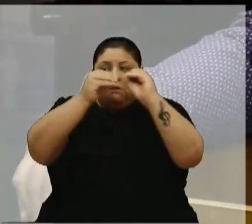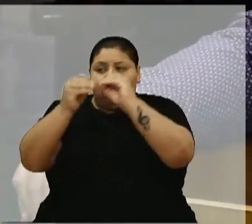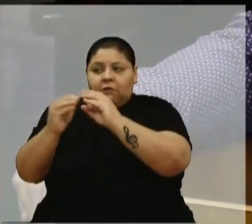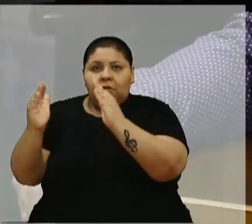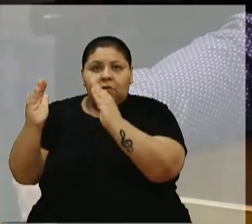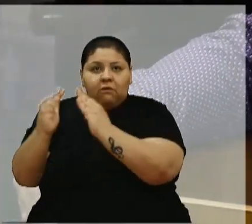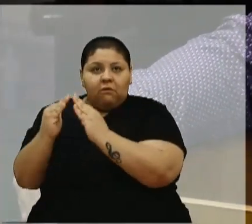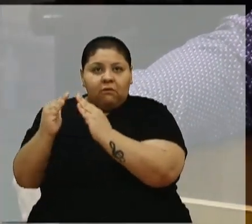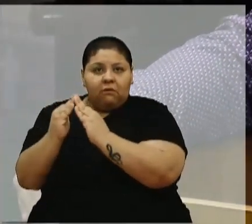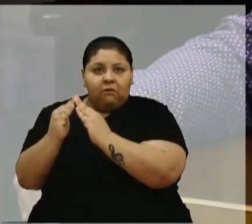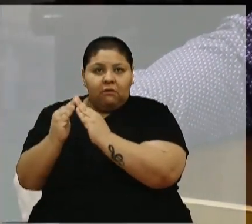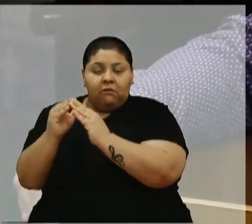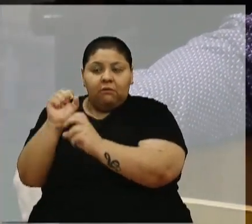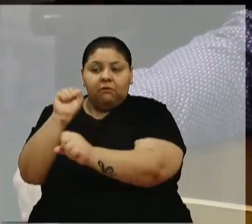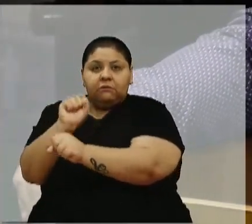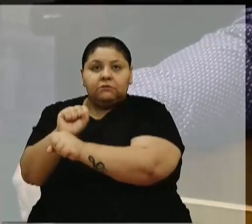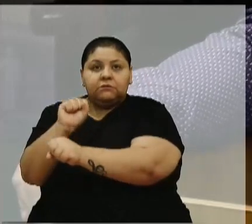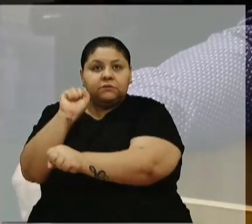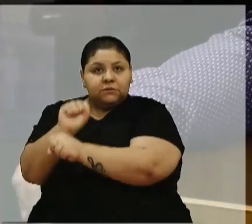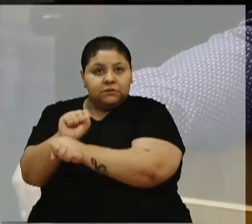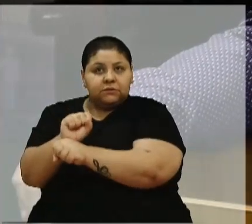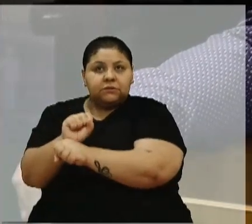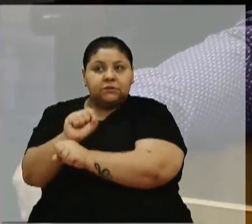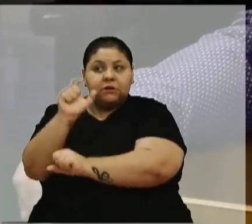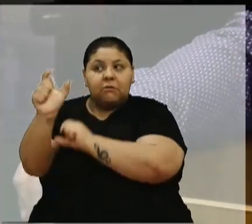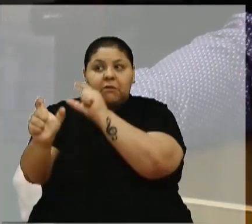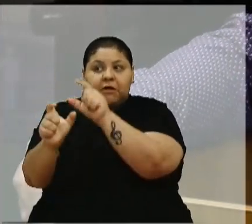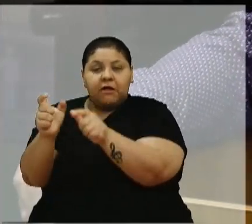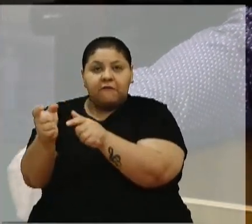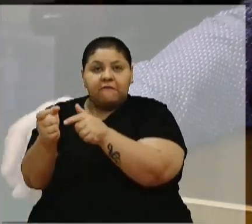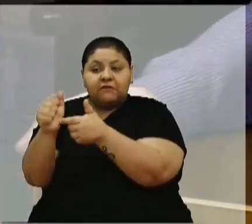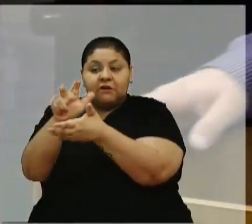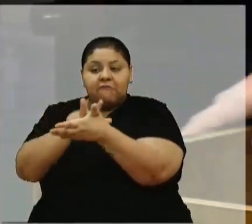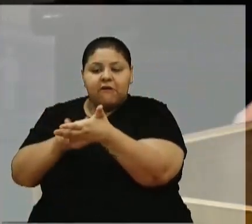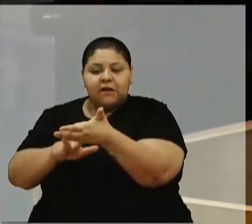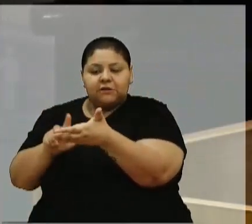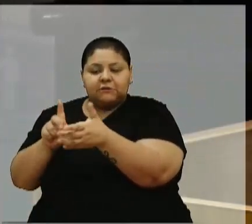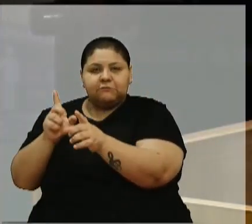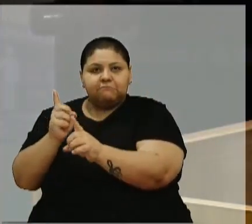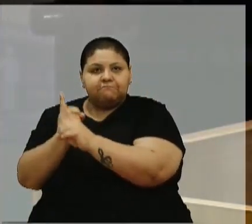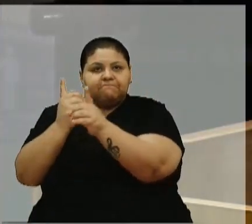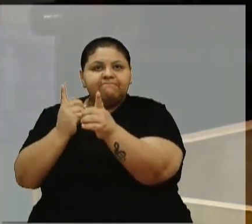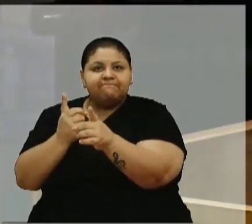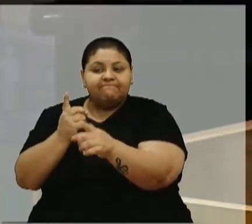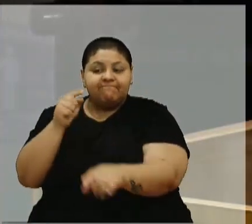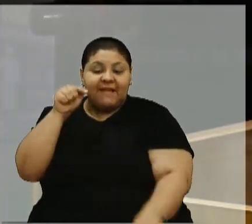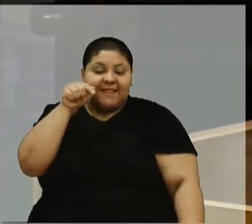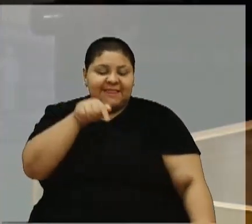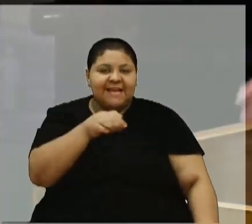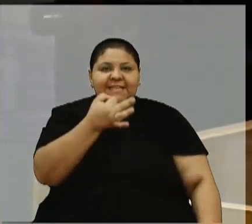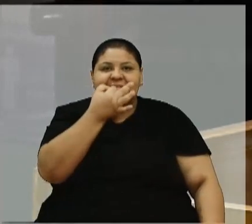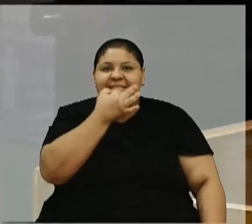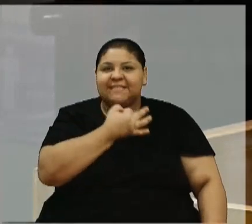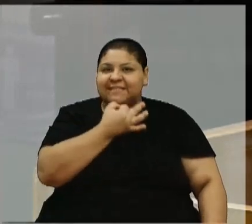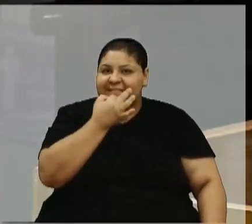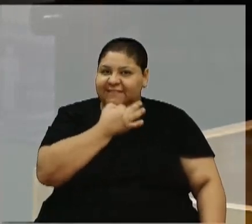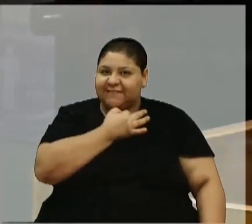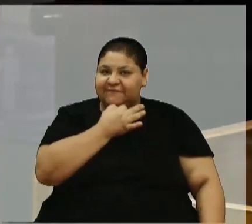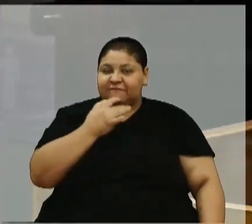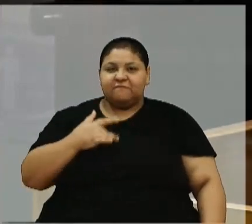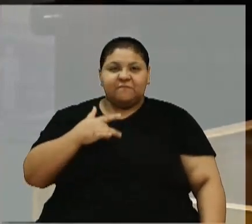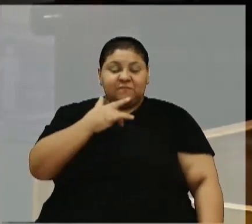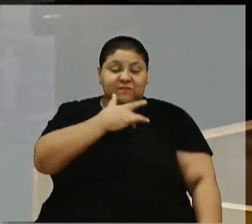está aguardando para que alguém faça análise do exame. Então é dessa cidade que nós estamos falando. De uma saúde